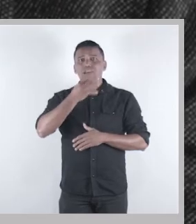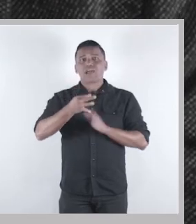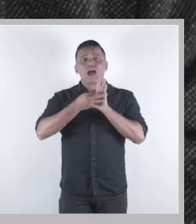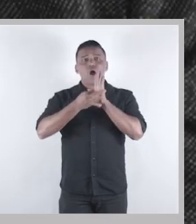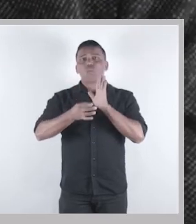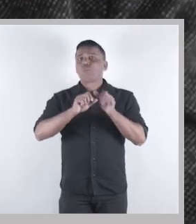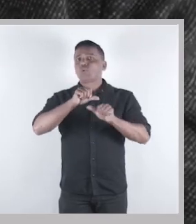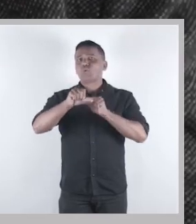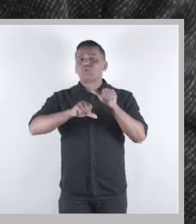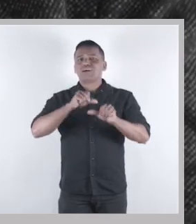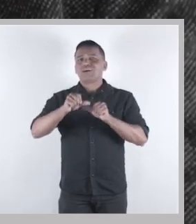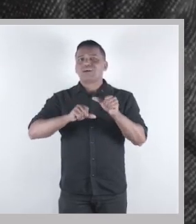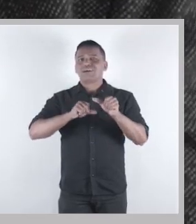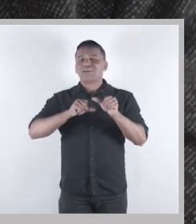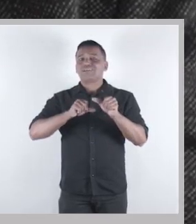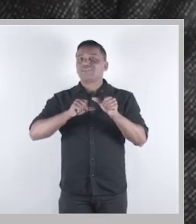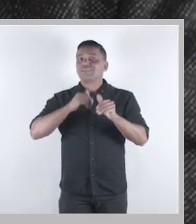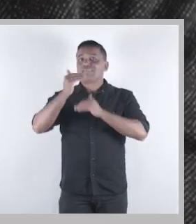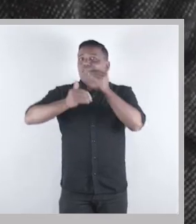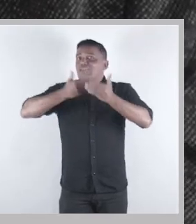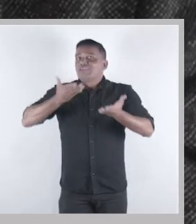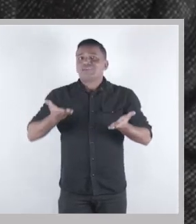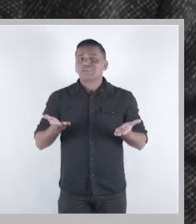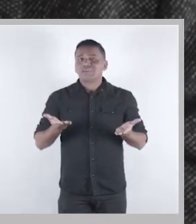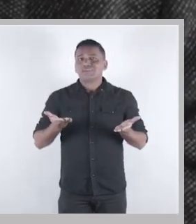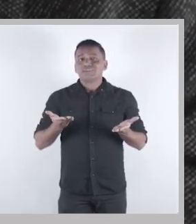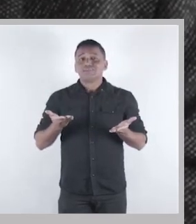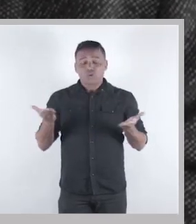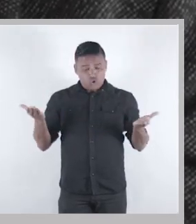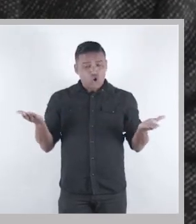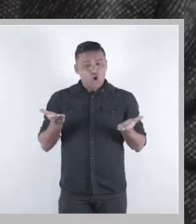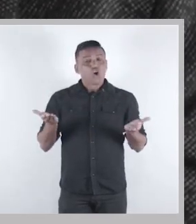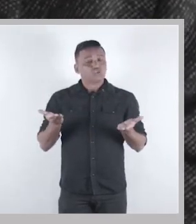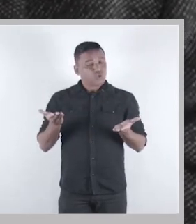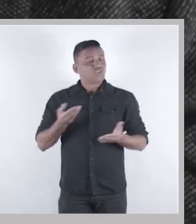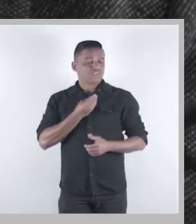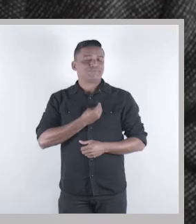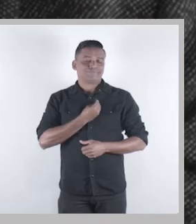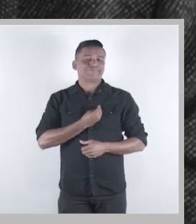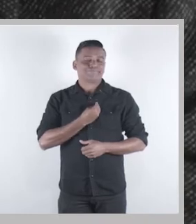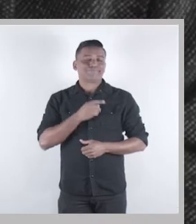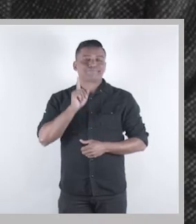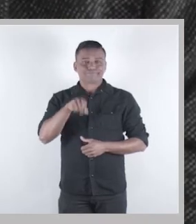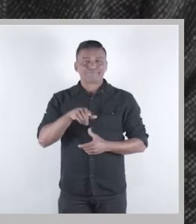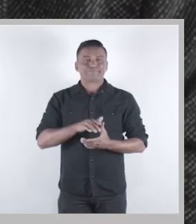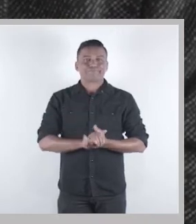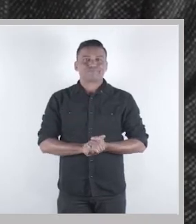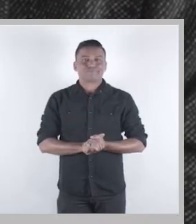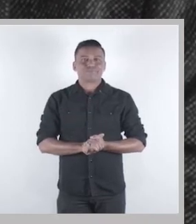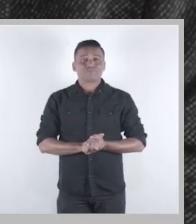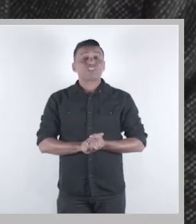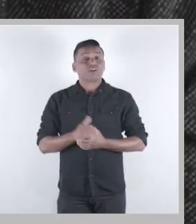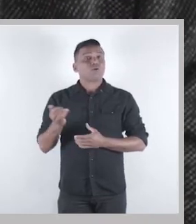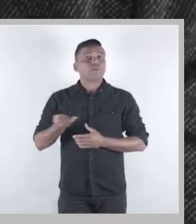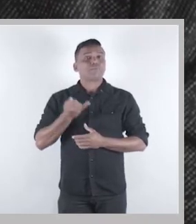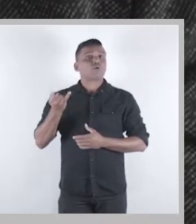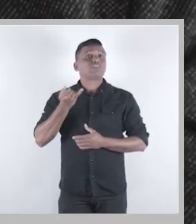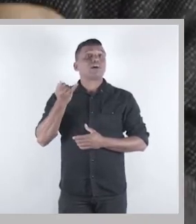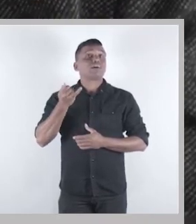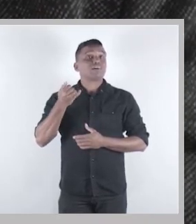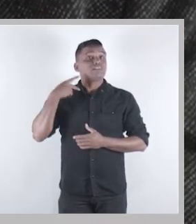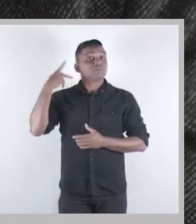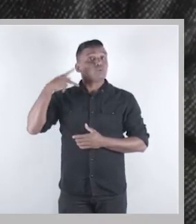que a gente está vivendo se a gente tem uma e por isso que é importante falar em políticas públicas é se a gente consegue